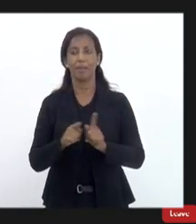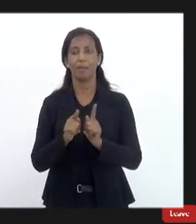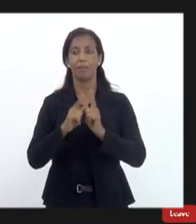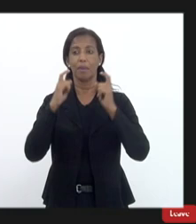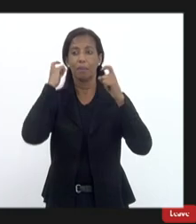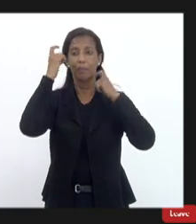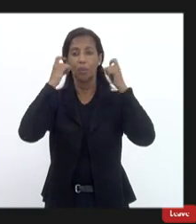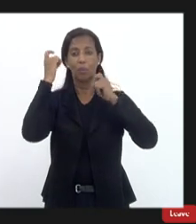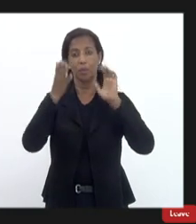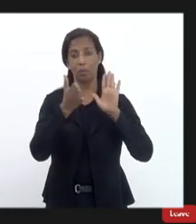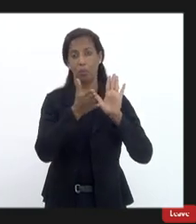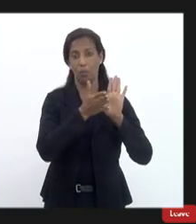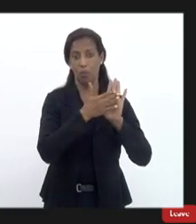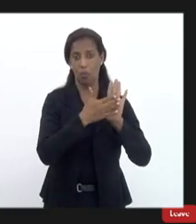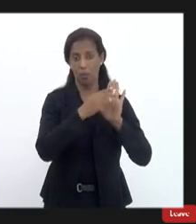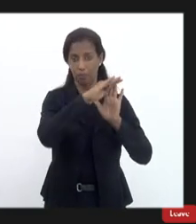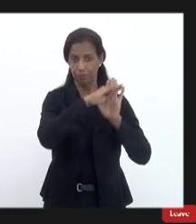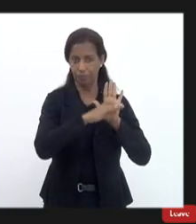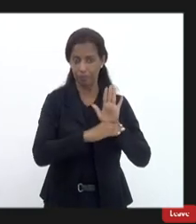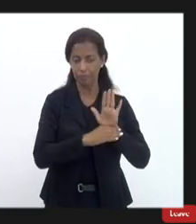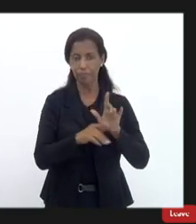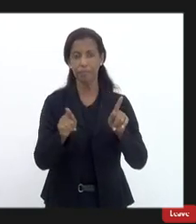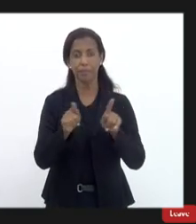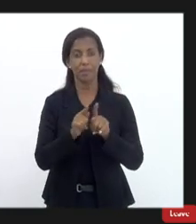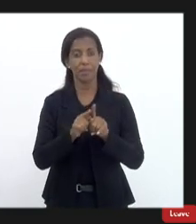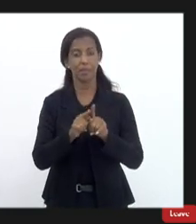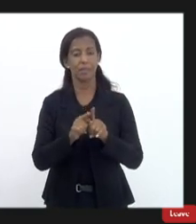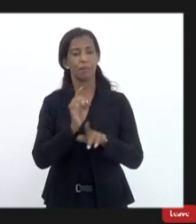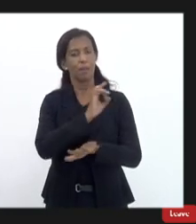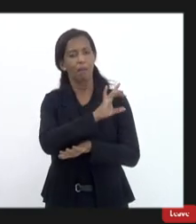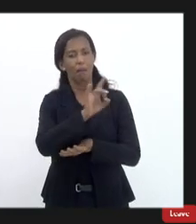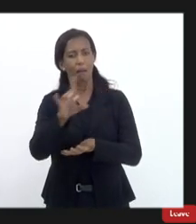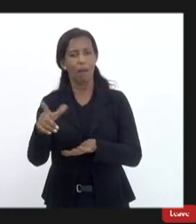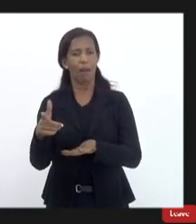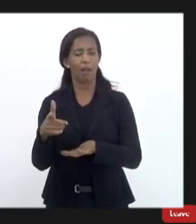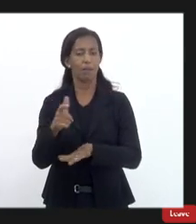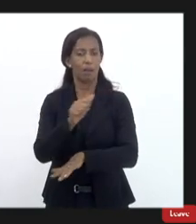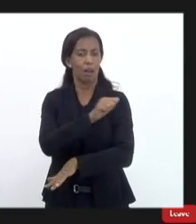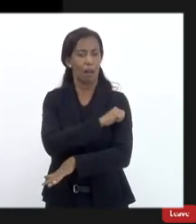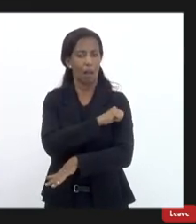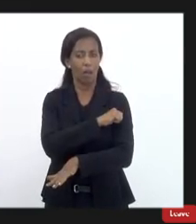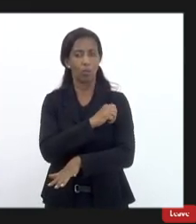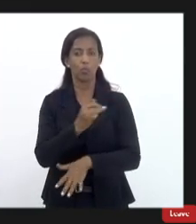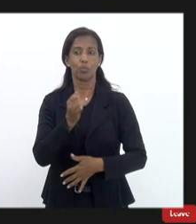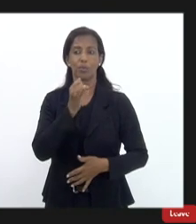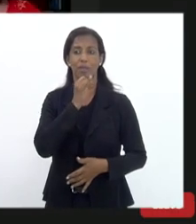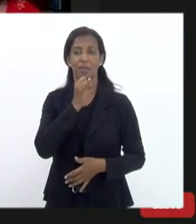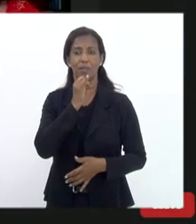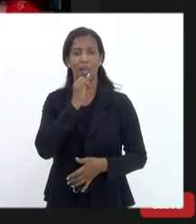o protocolo, né, e a testagem dos estudantes, de toda a comunidade escolar,